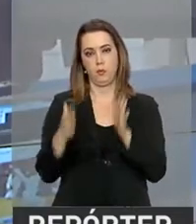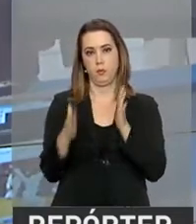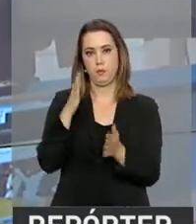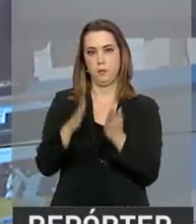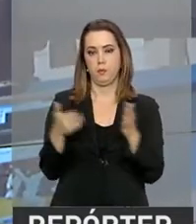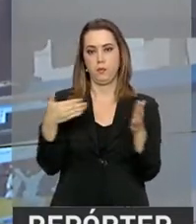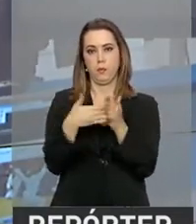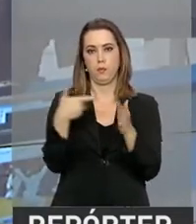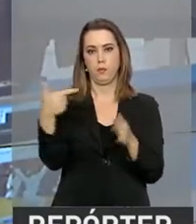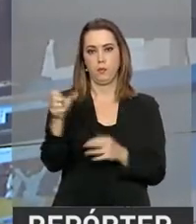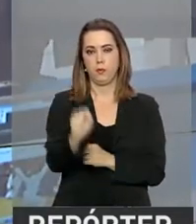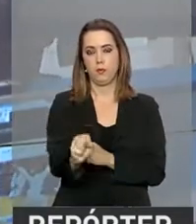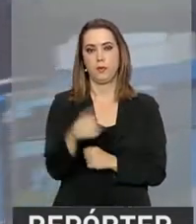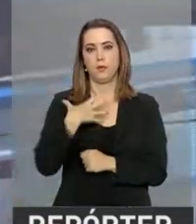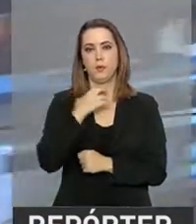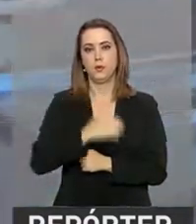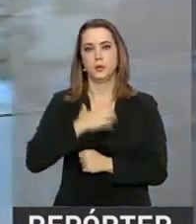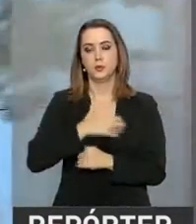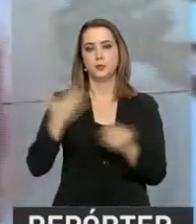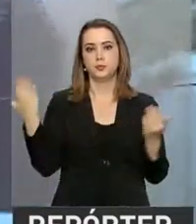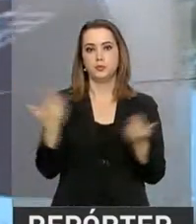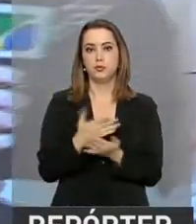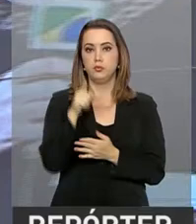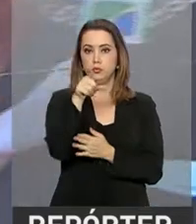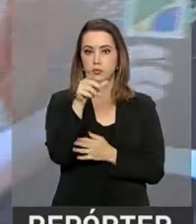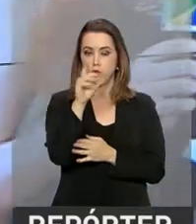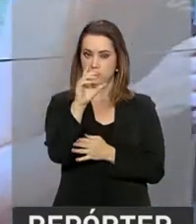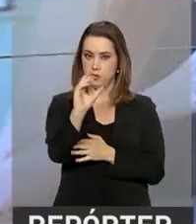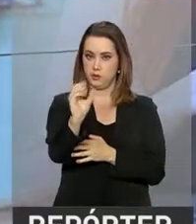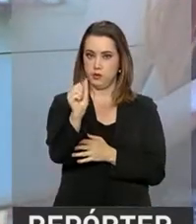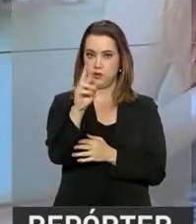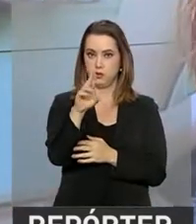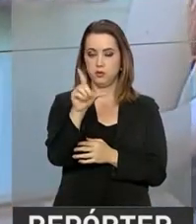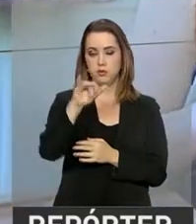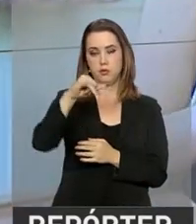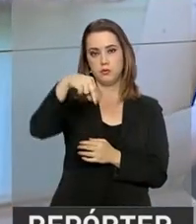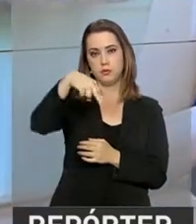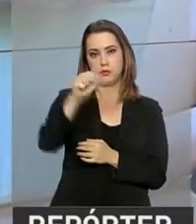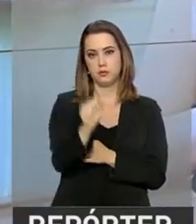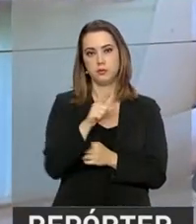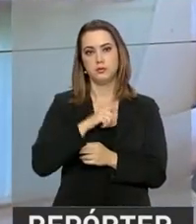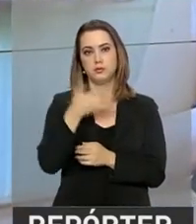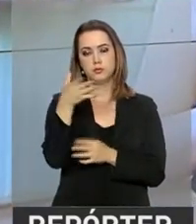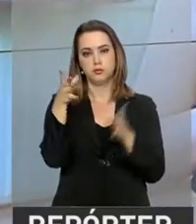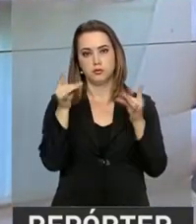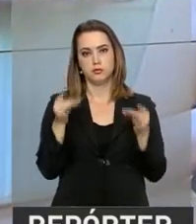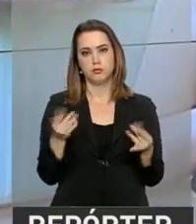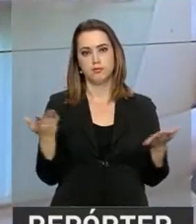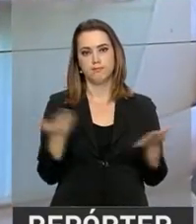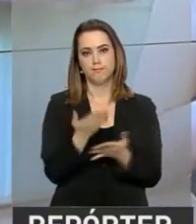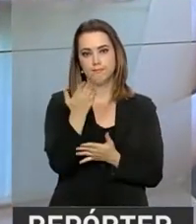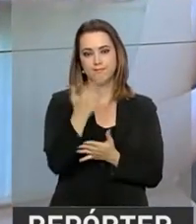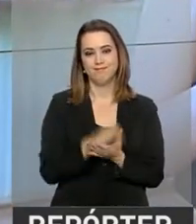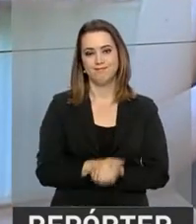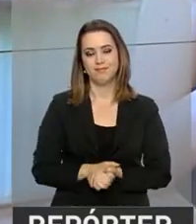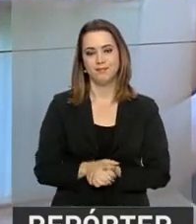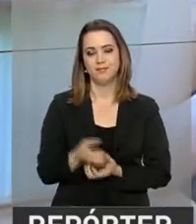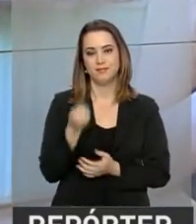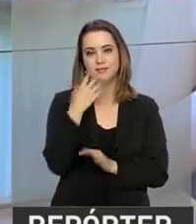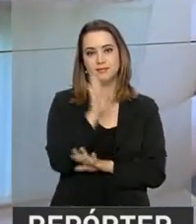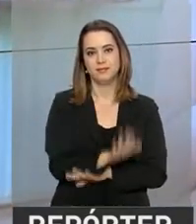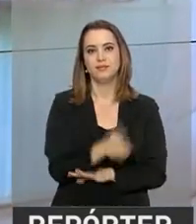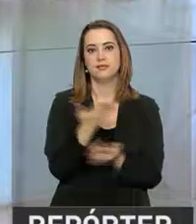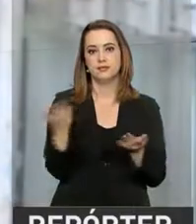vai até o dia 28 de agosto e ao vivo a repórter carolina becker tem os detalhes pra gente boa tarde carolina olá boa tarde